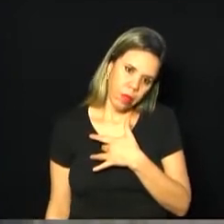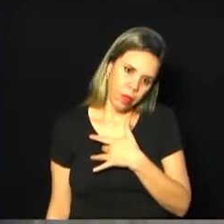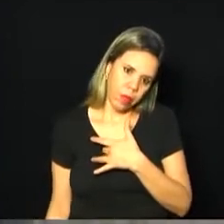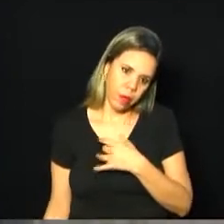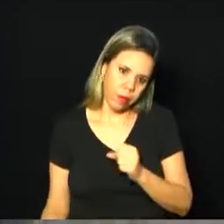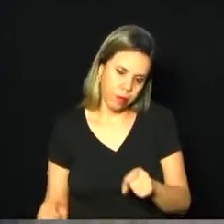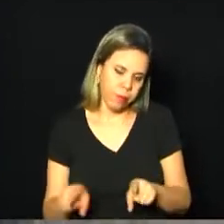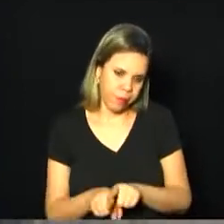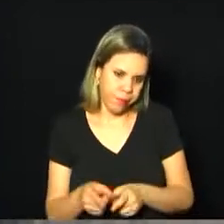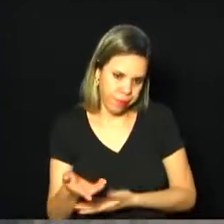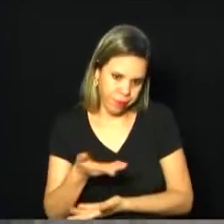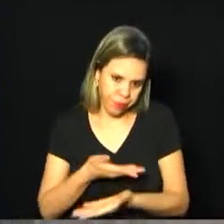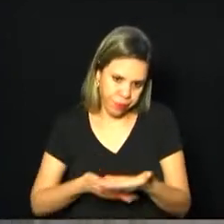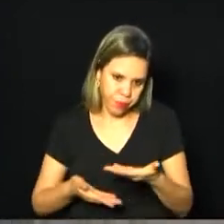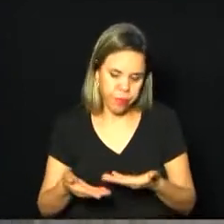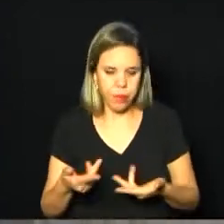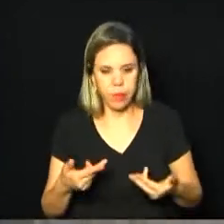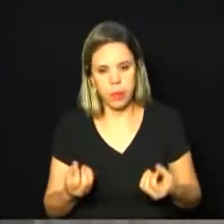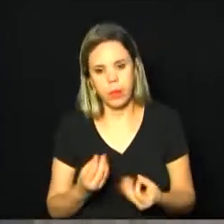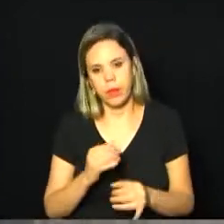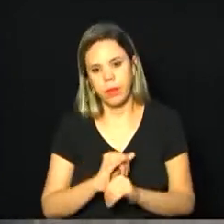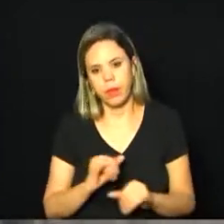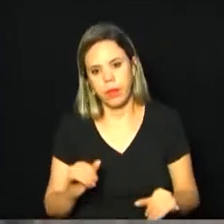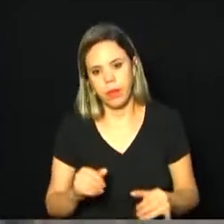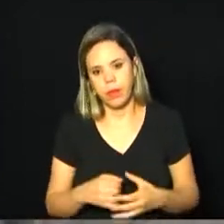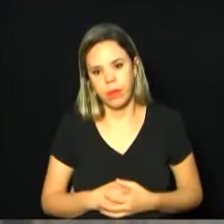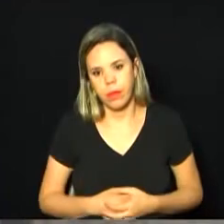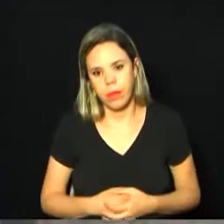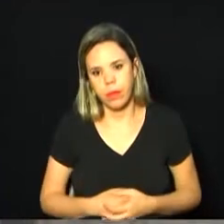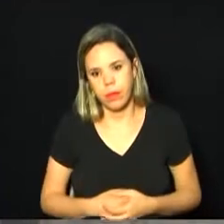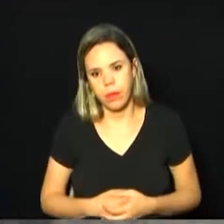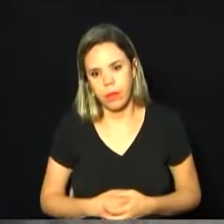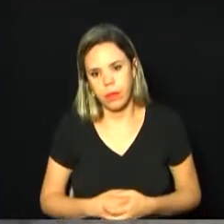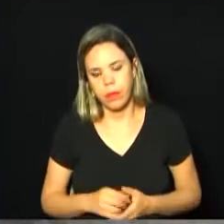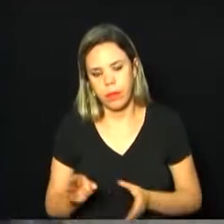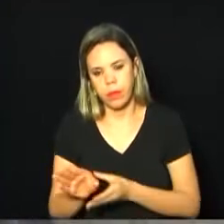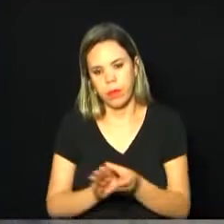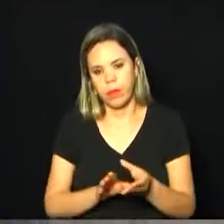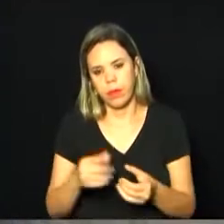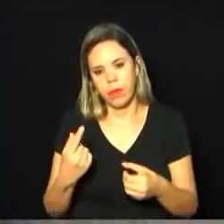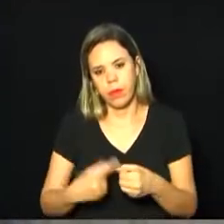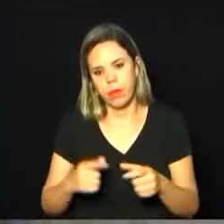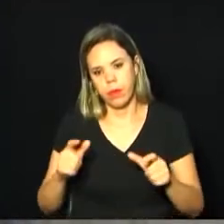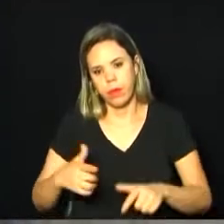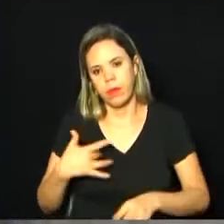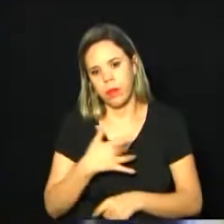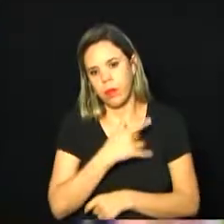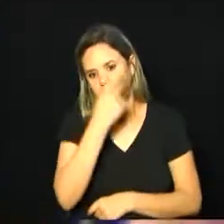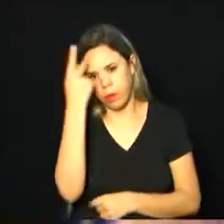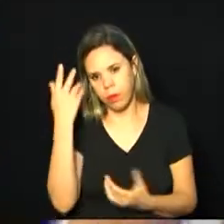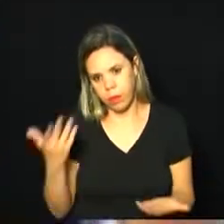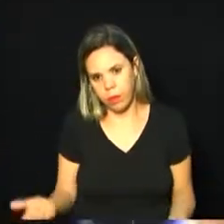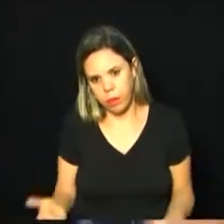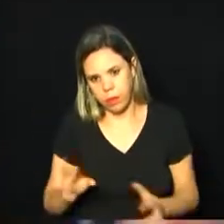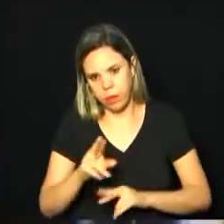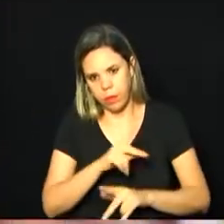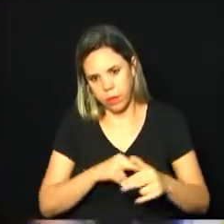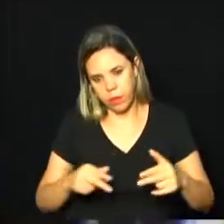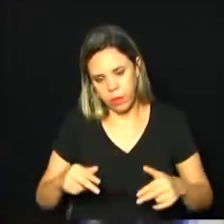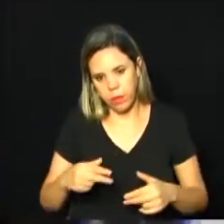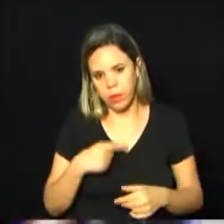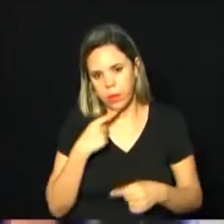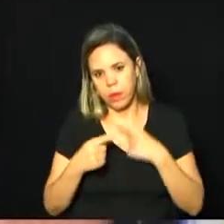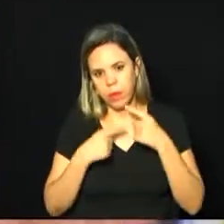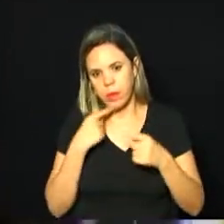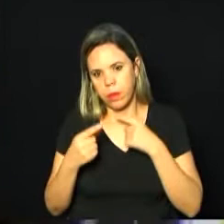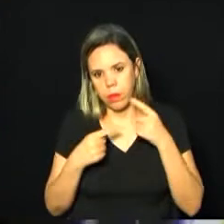poder também compartilhar dessas informações com o conselho local de saúde EA comunidade diversos são